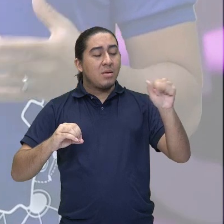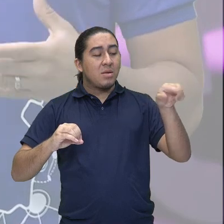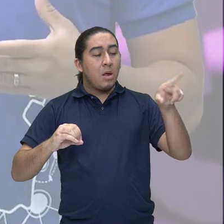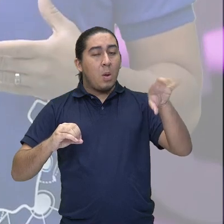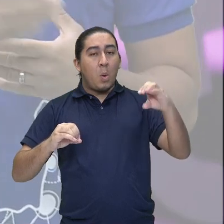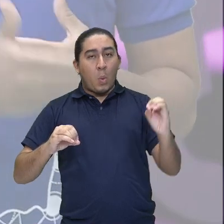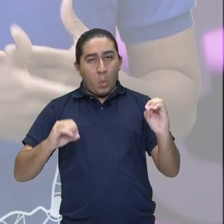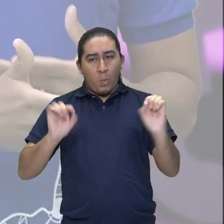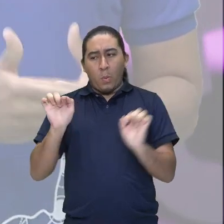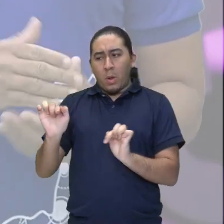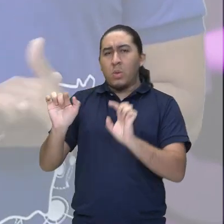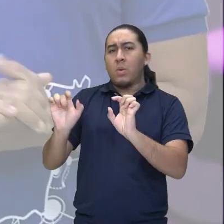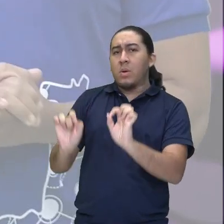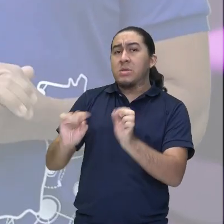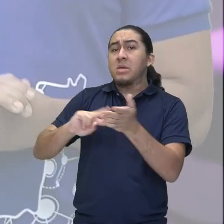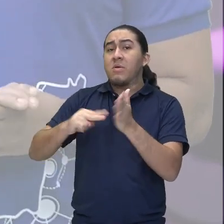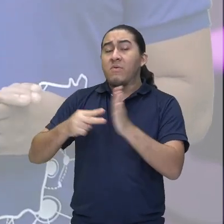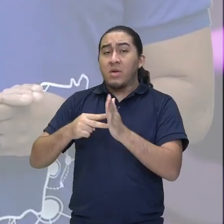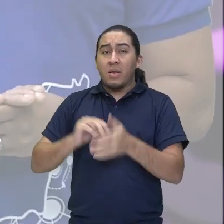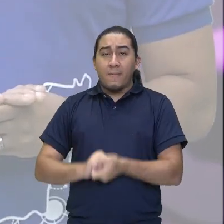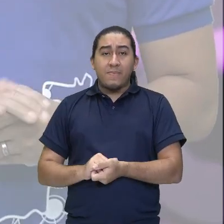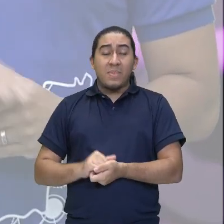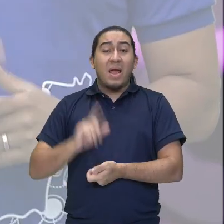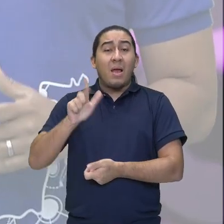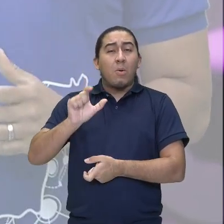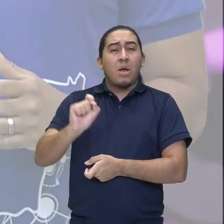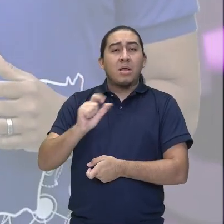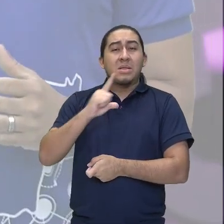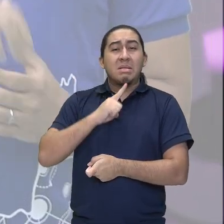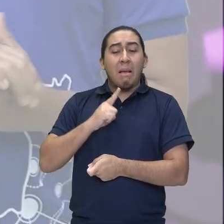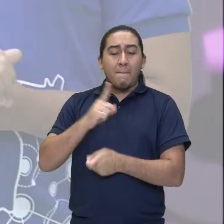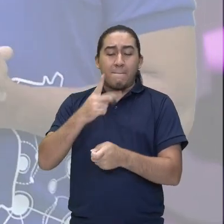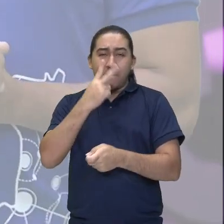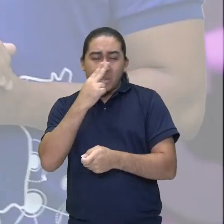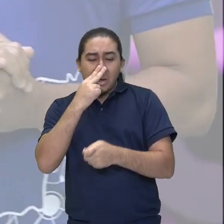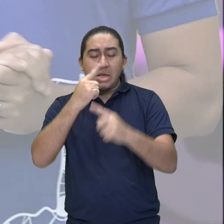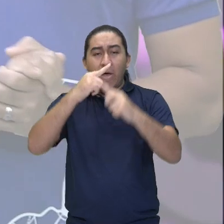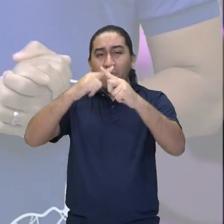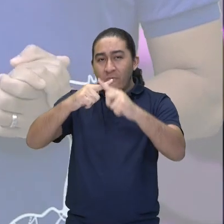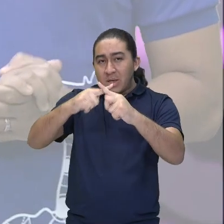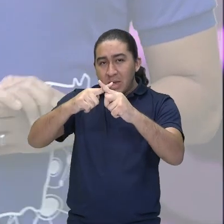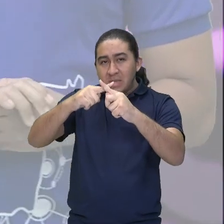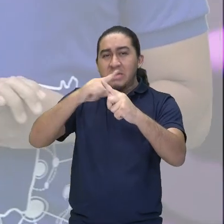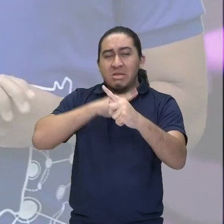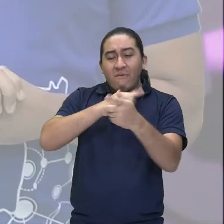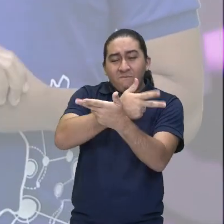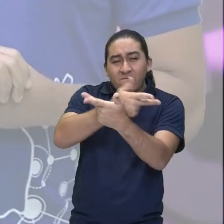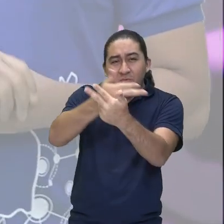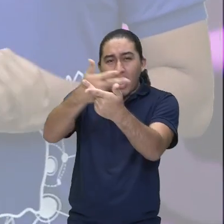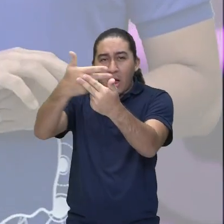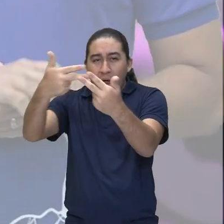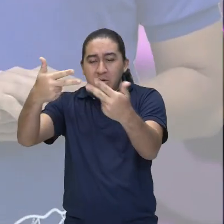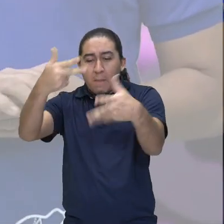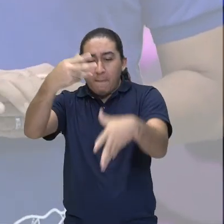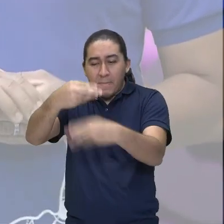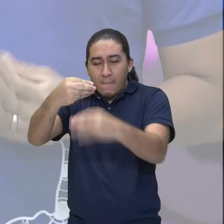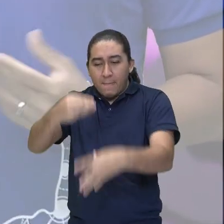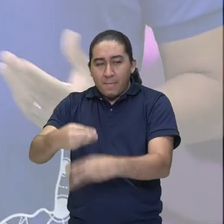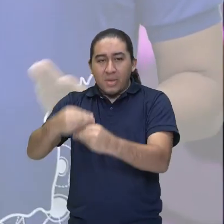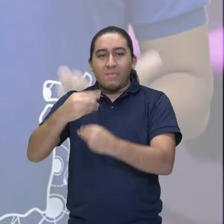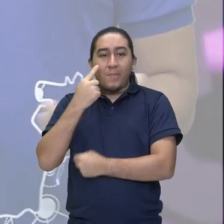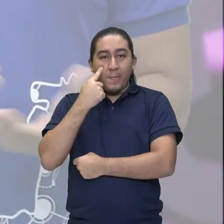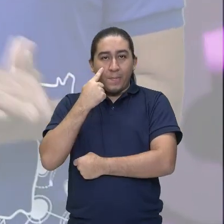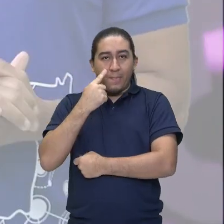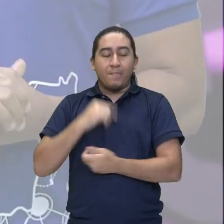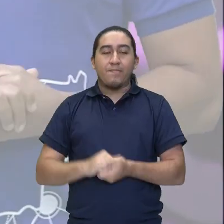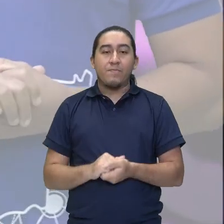uma consequência da multiplicação. Então, acompanhe o conceito comigo. Potenciação,